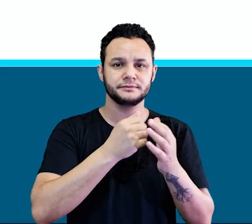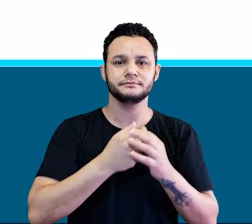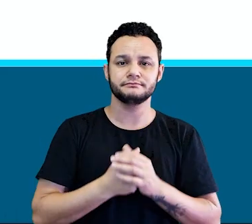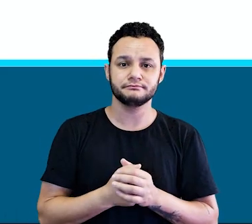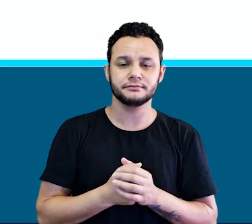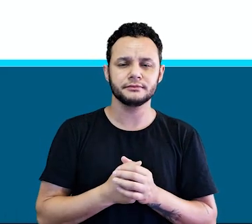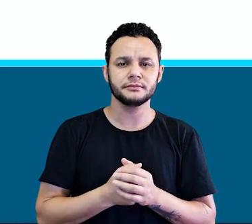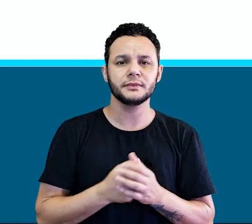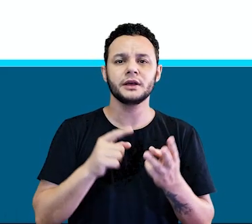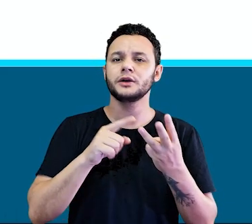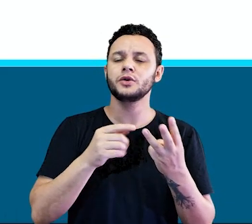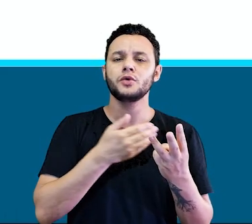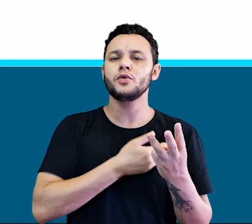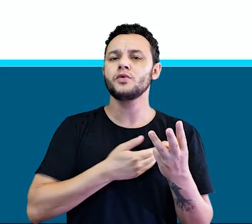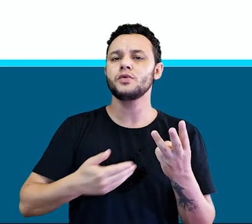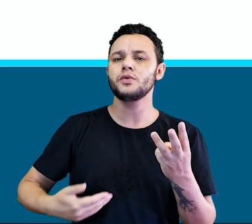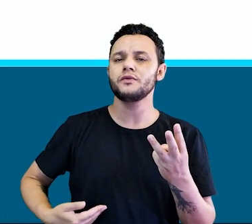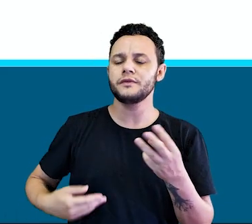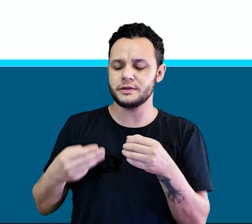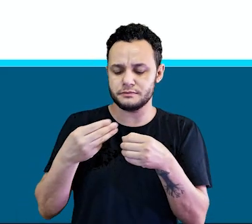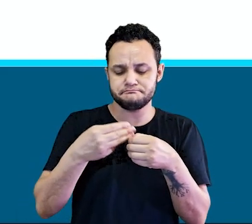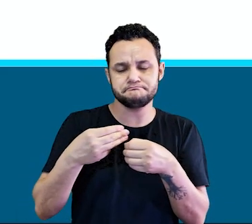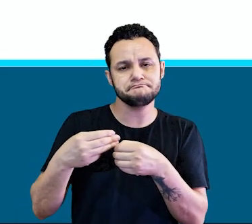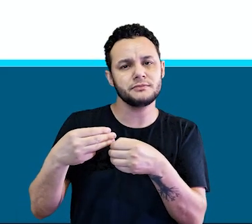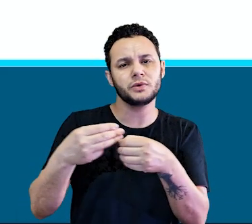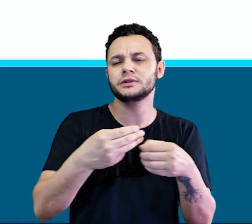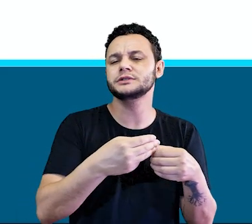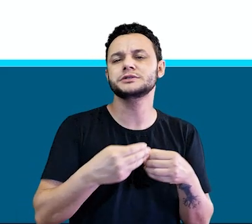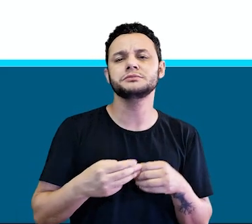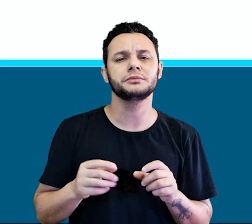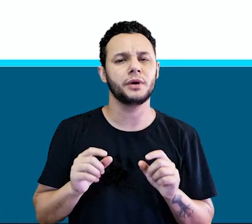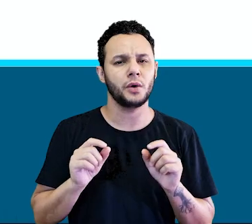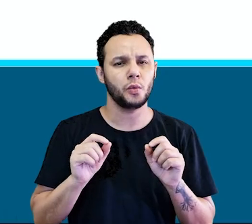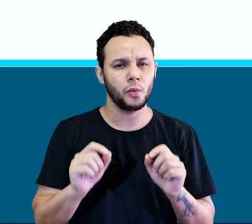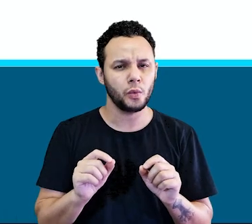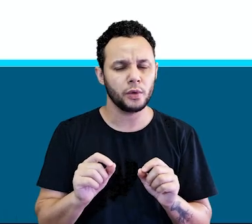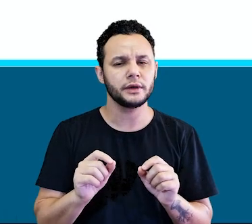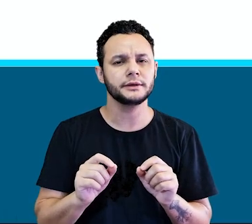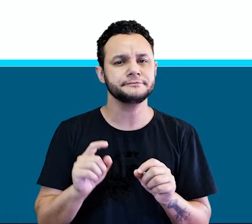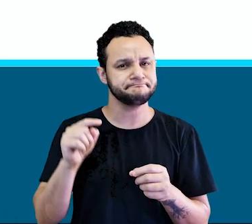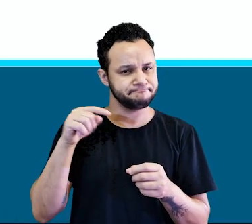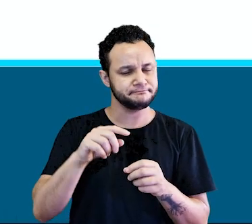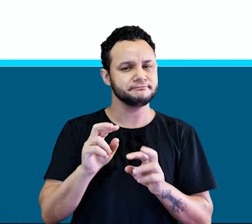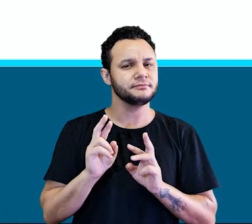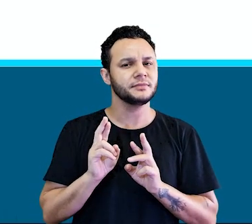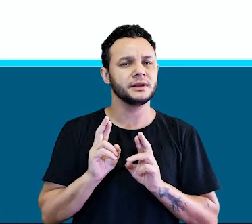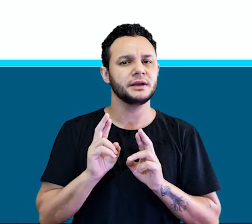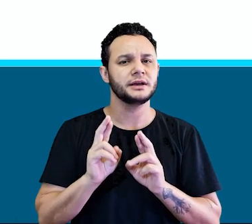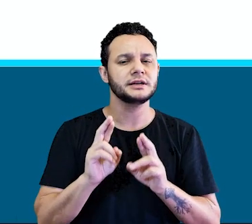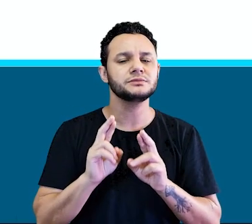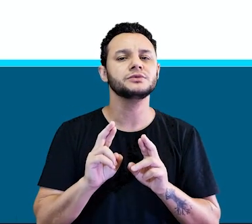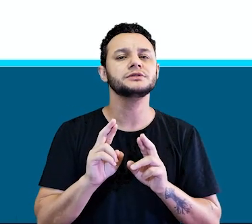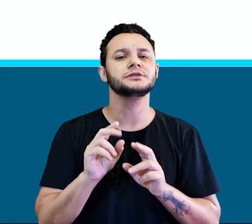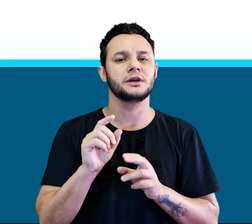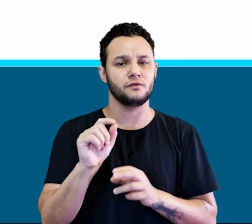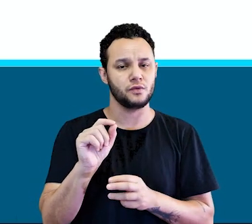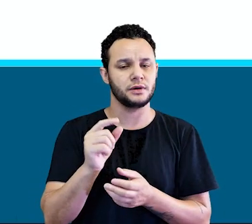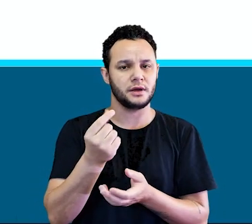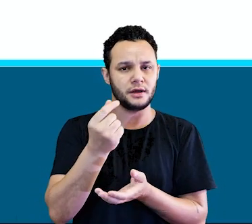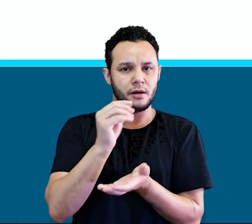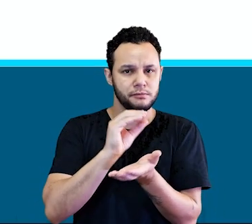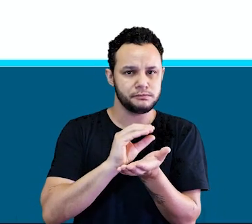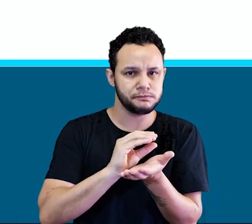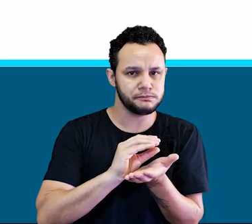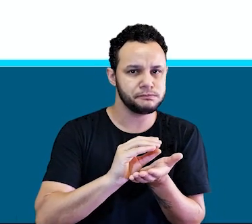educação. E os governos municipais, então, eles vão ser responsáveis principalmente, né,